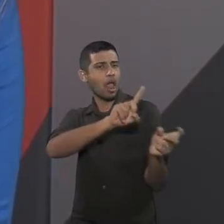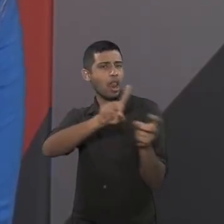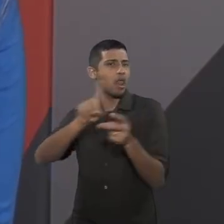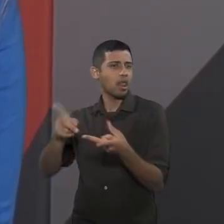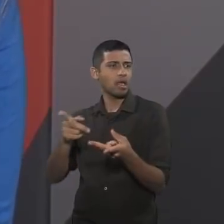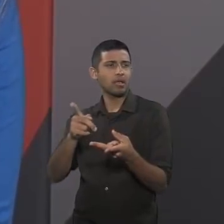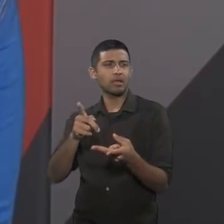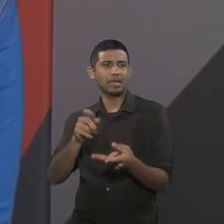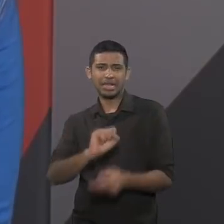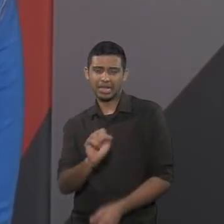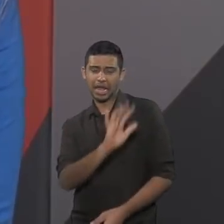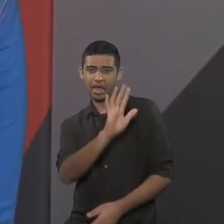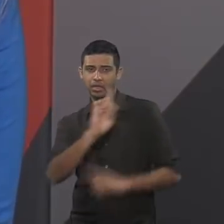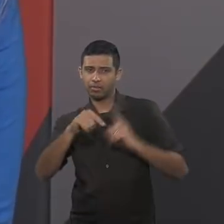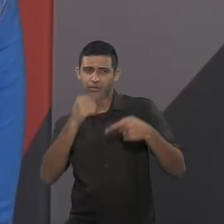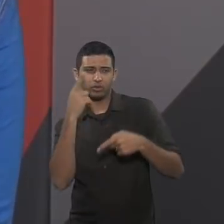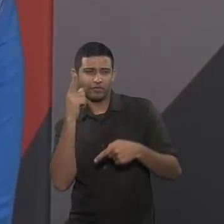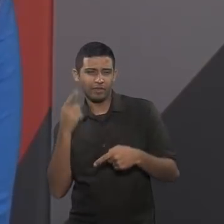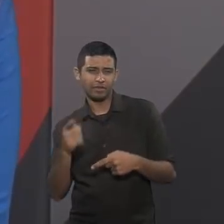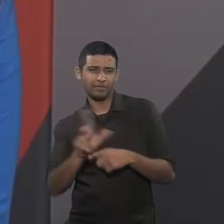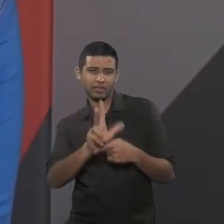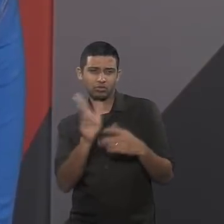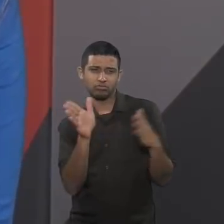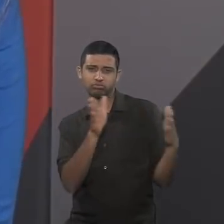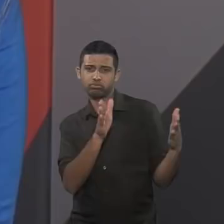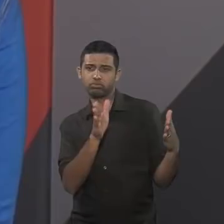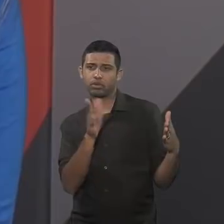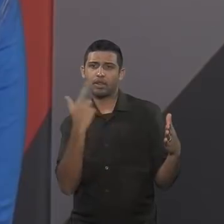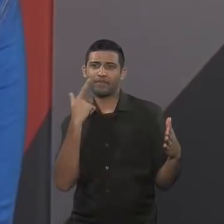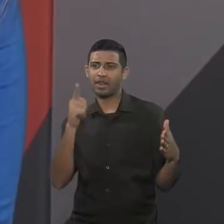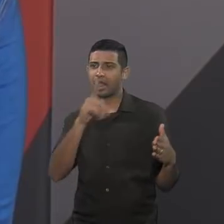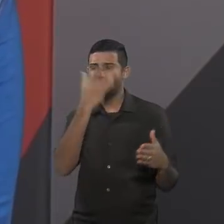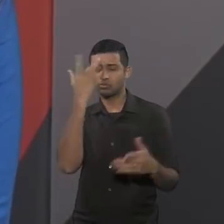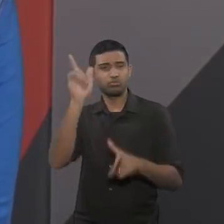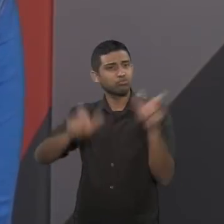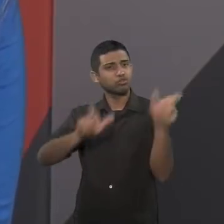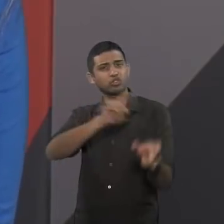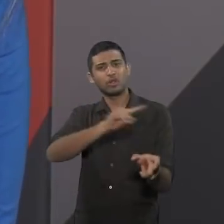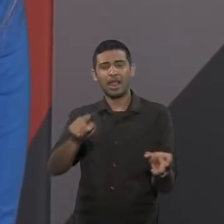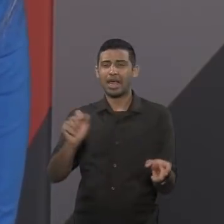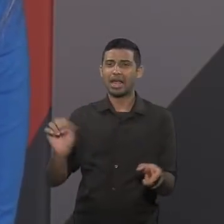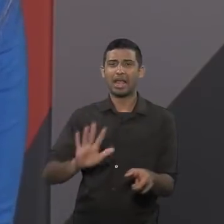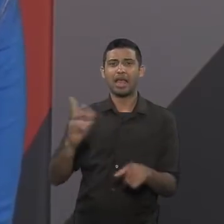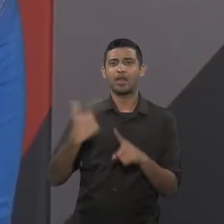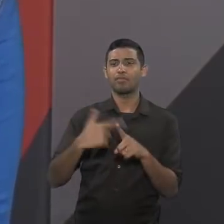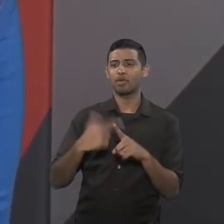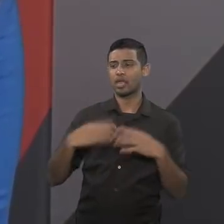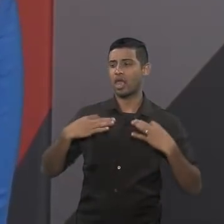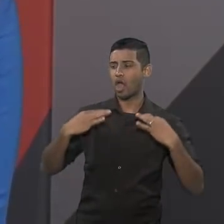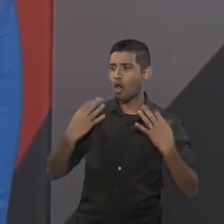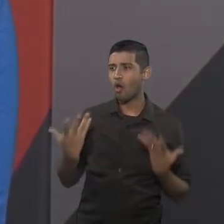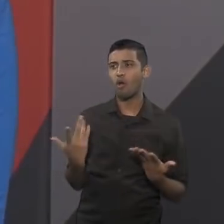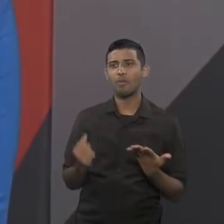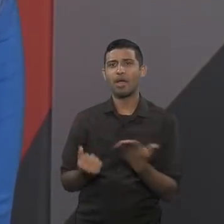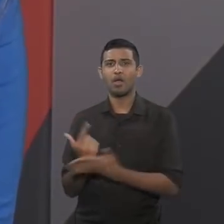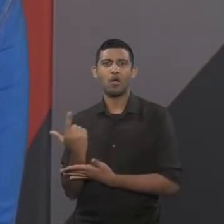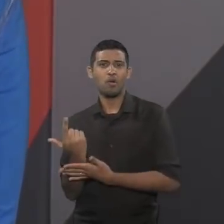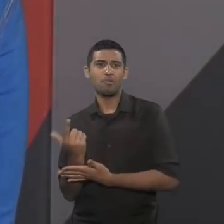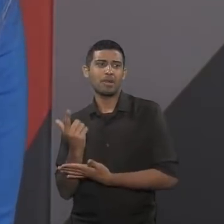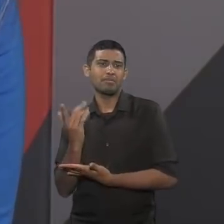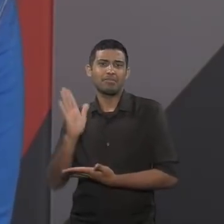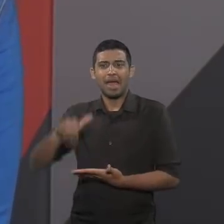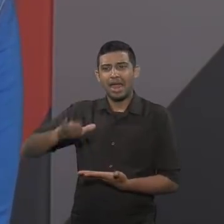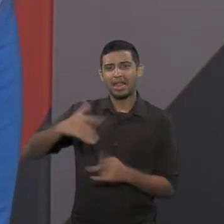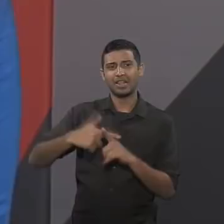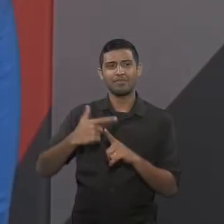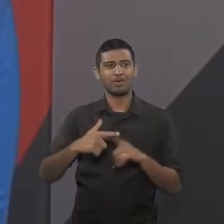foi um momento que a gente vai assistir num VT daqui a pouquinho, o cidadão também paga por isso, porque é numa roupa que ele compra que vai estar mais cara, porque foi mais